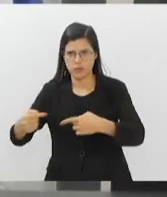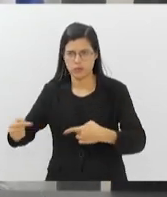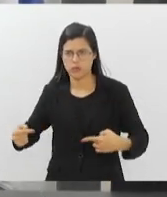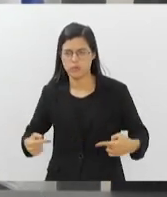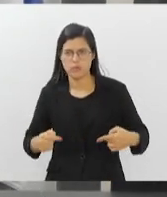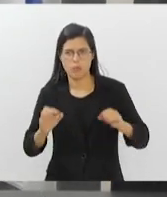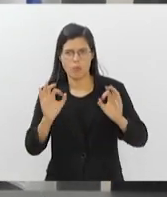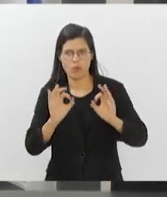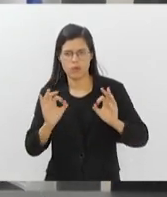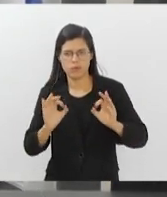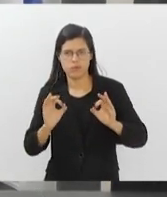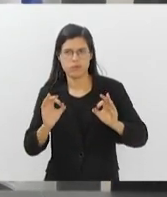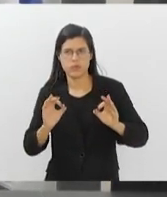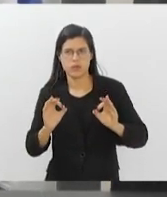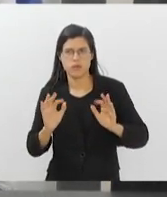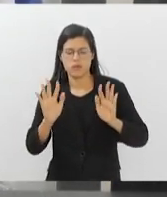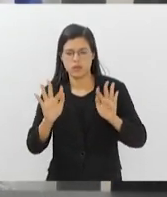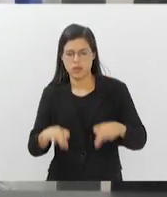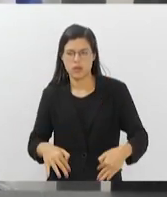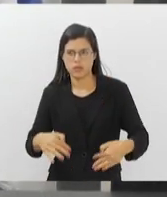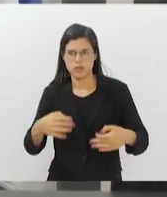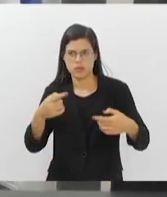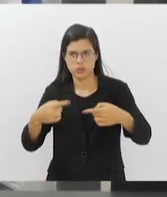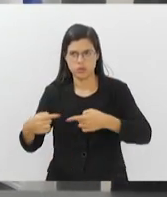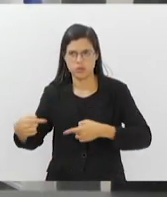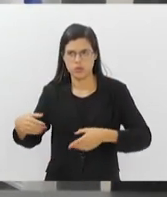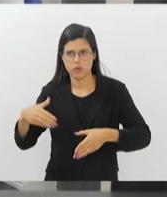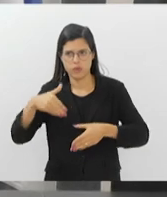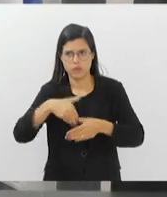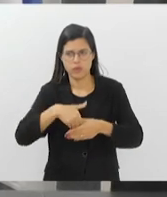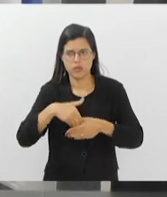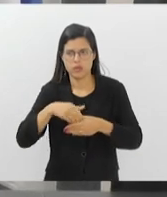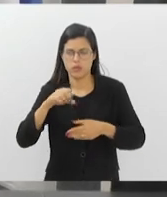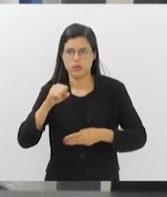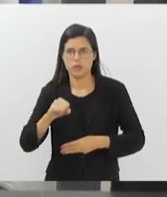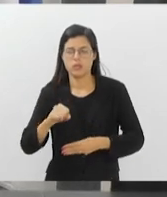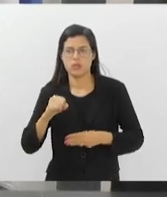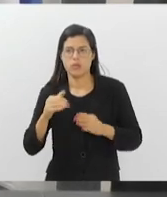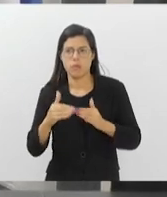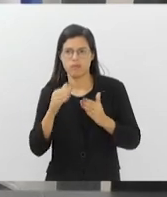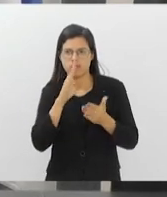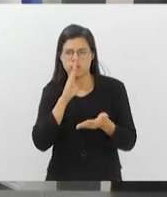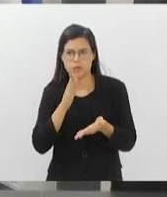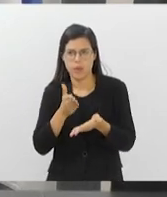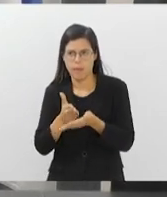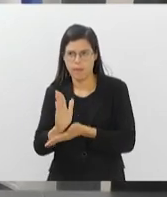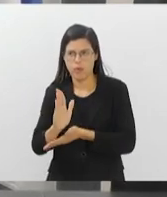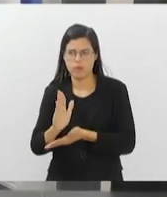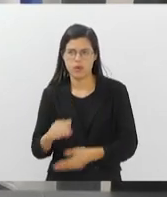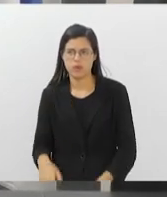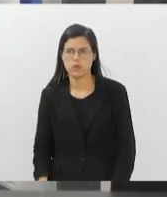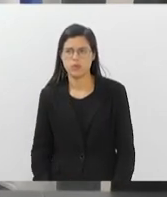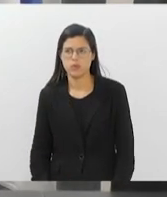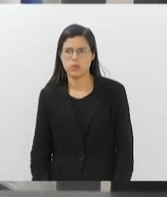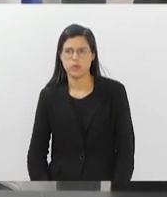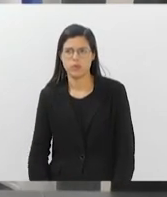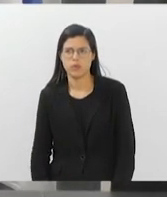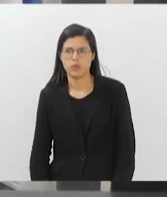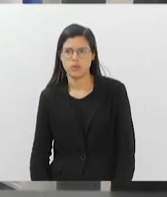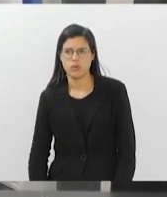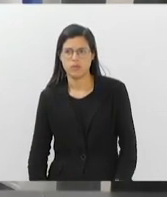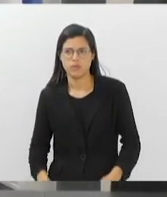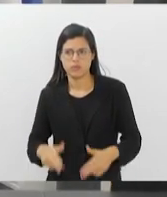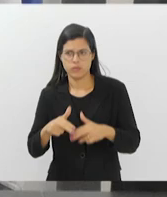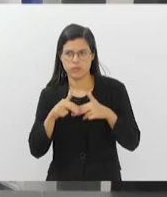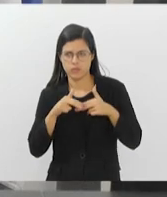Não havendo quem queira discutir, encerrada a discussão e em votação, se os que aprovam permaneçam como estão, aprovado. Portanto, deixando claro,